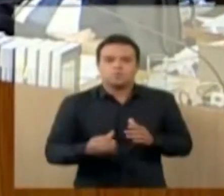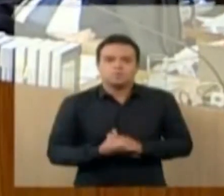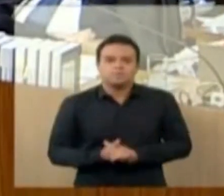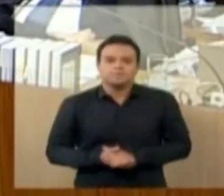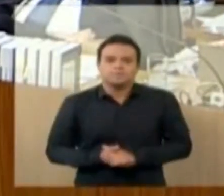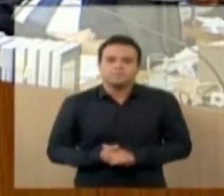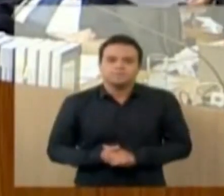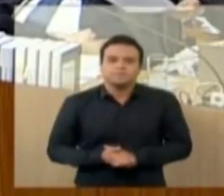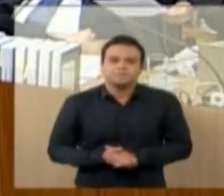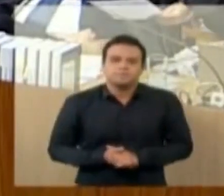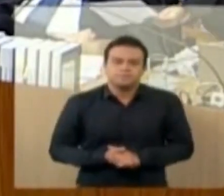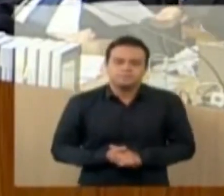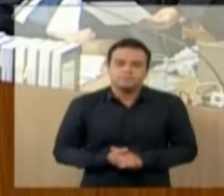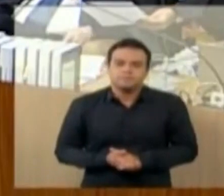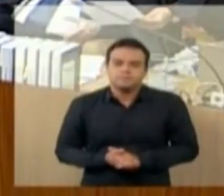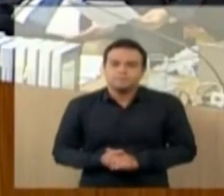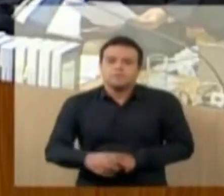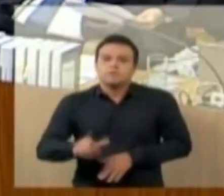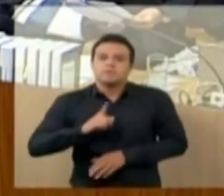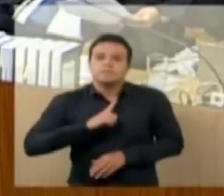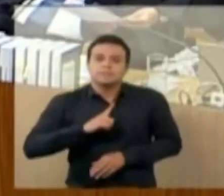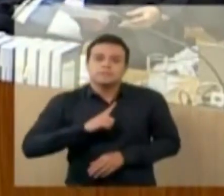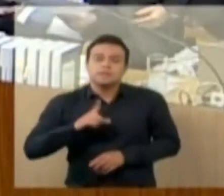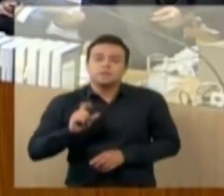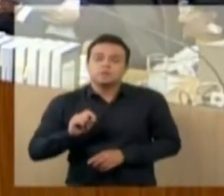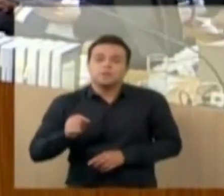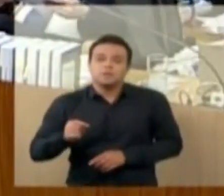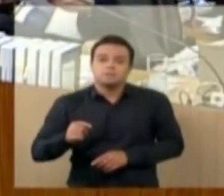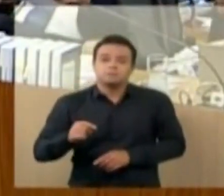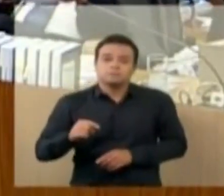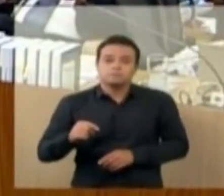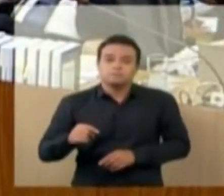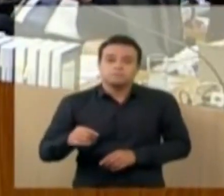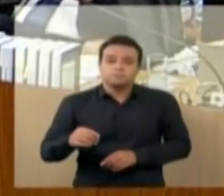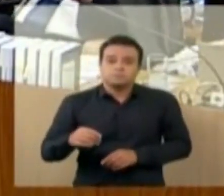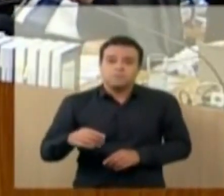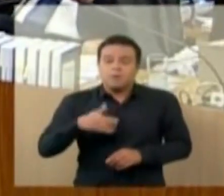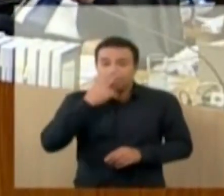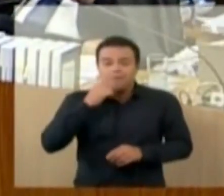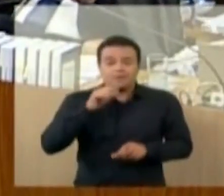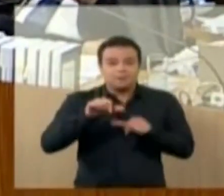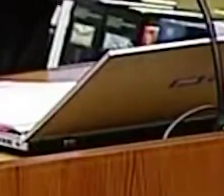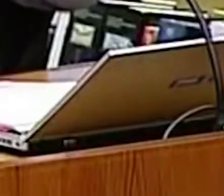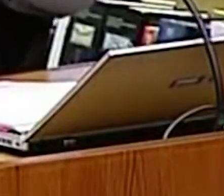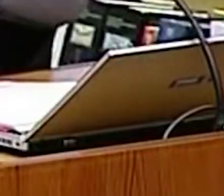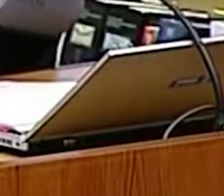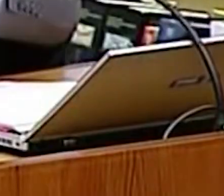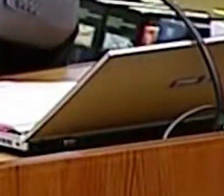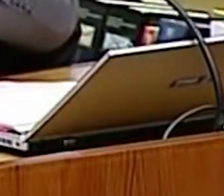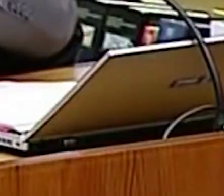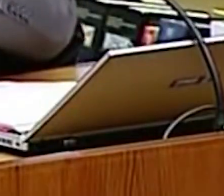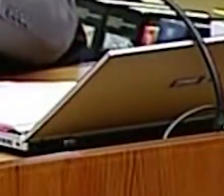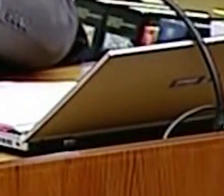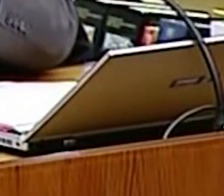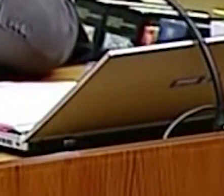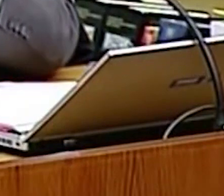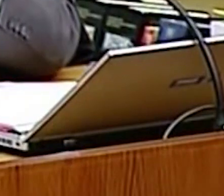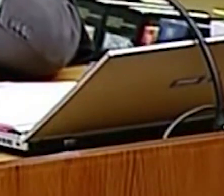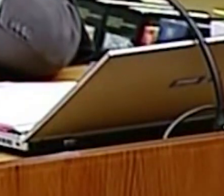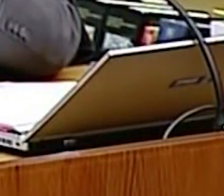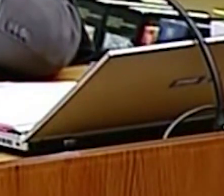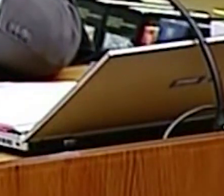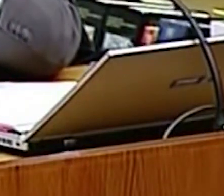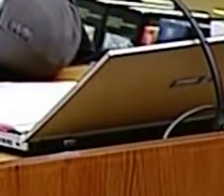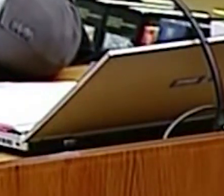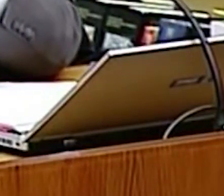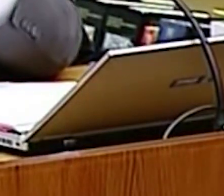transparência. A manifestação de Fachin reflete a preocupação com a possibilidade da imposição de sigilo exposta por entidades que